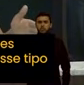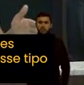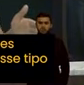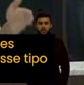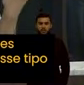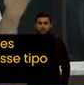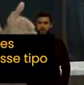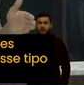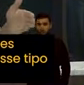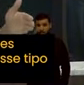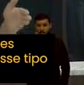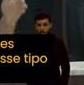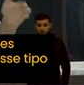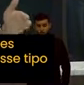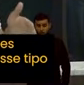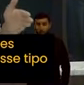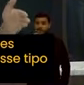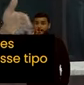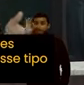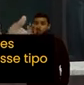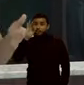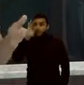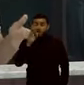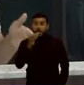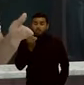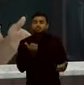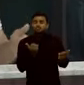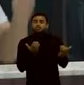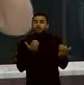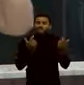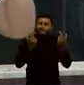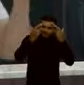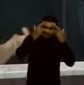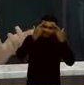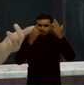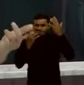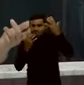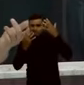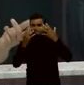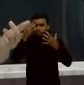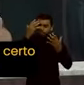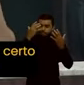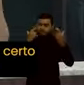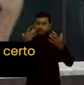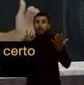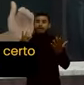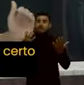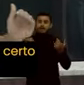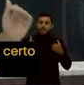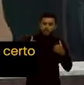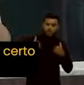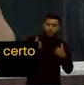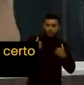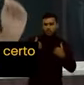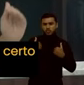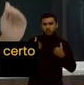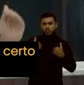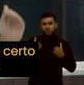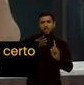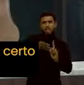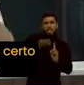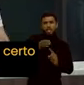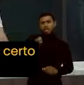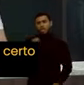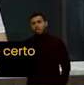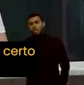desses adolescentes que estão vivendo esse tipo de confusão, eles concluem que está tudo bem, que ficou tudo